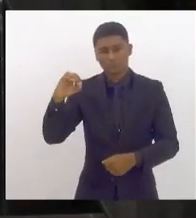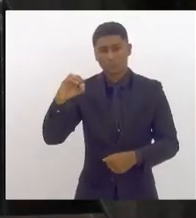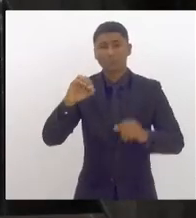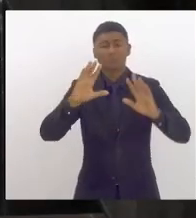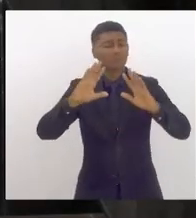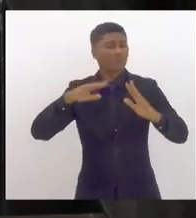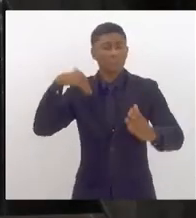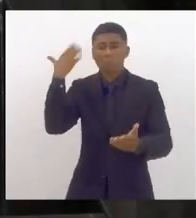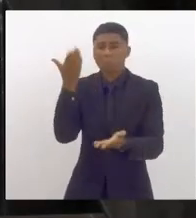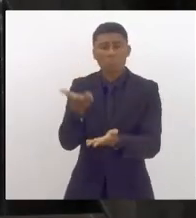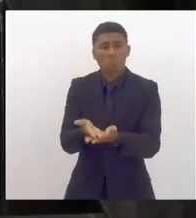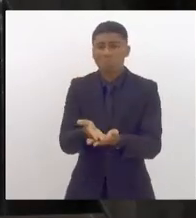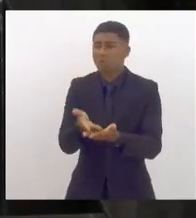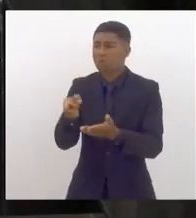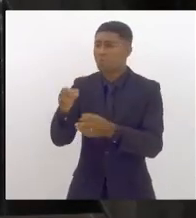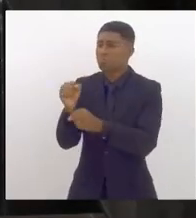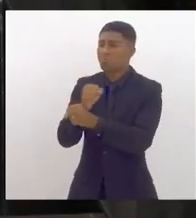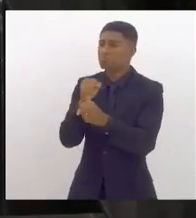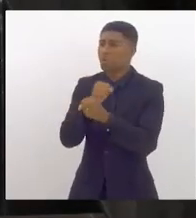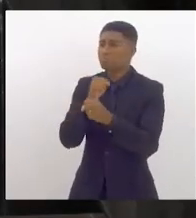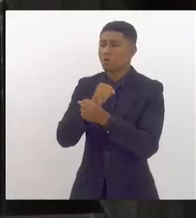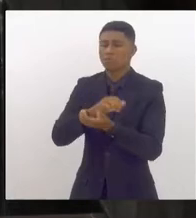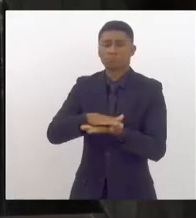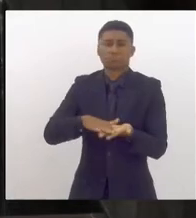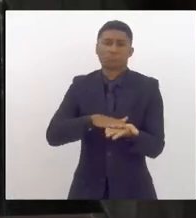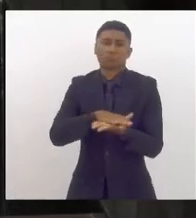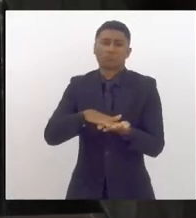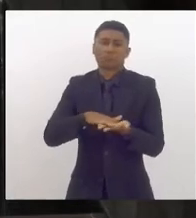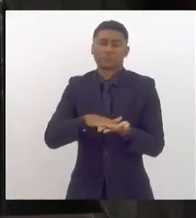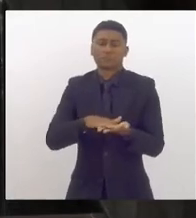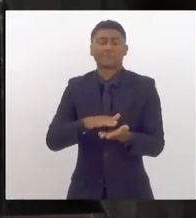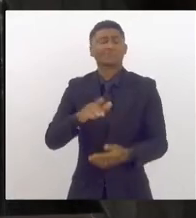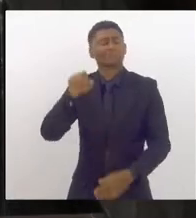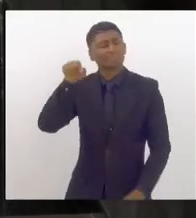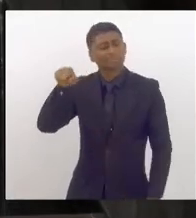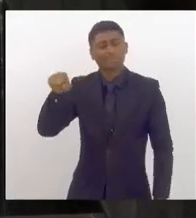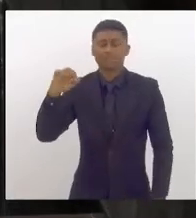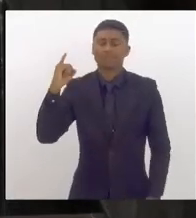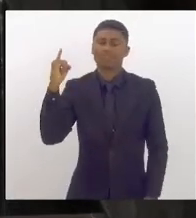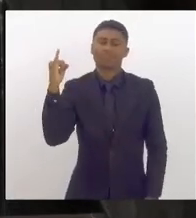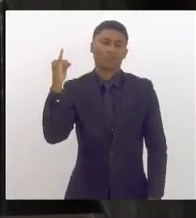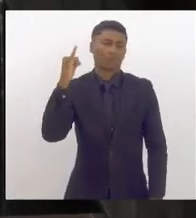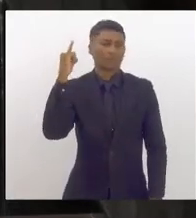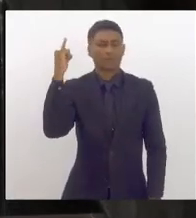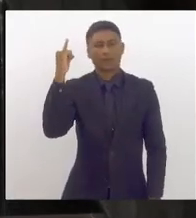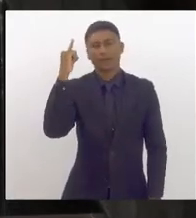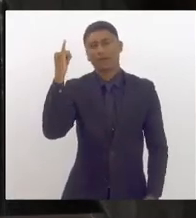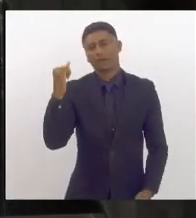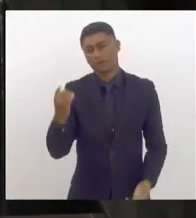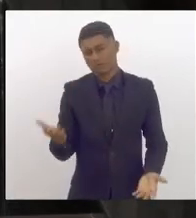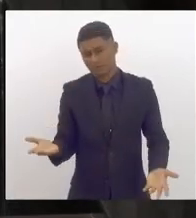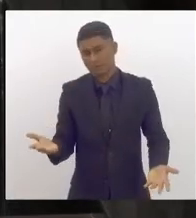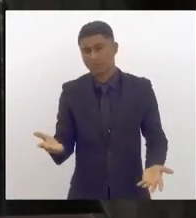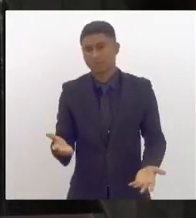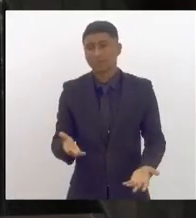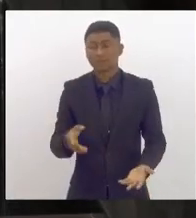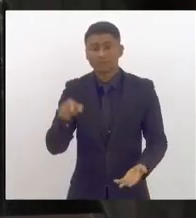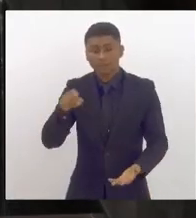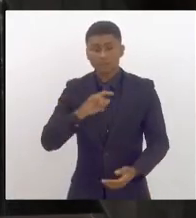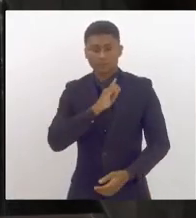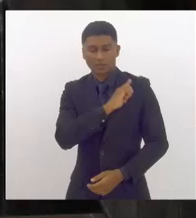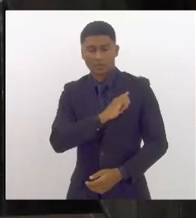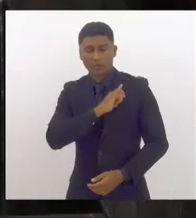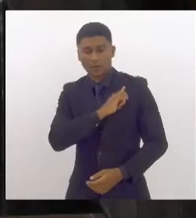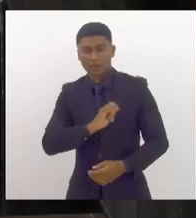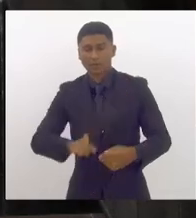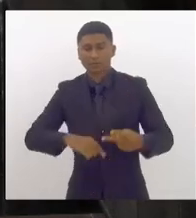nada ocorreu Mas seria importantíssimo essa obra em termos de Itaboraí São